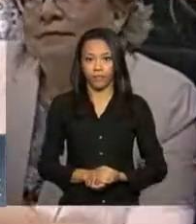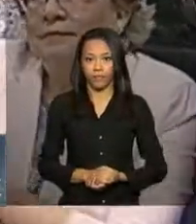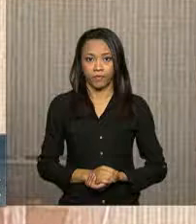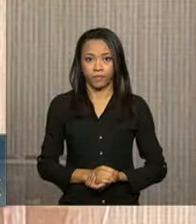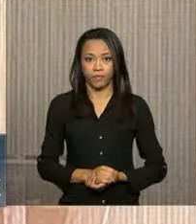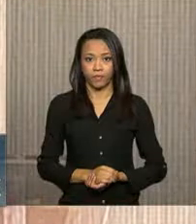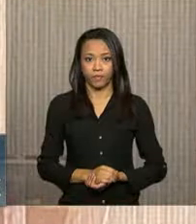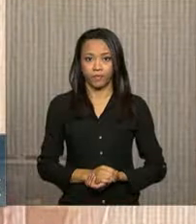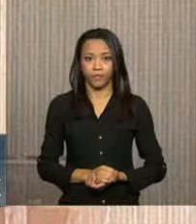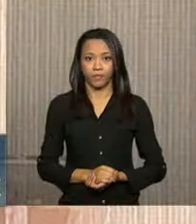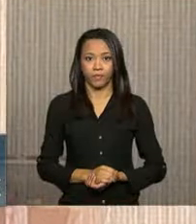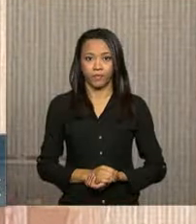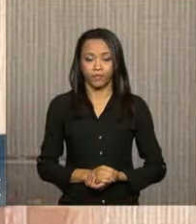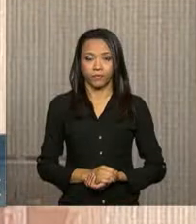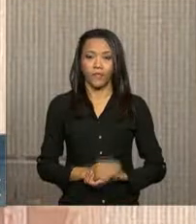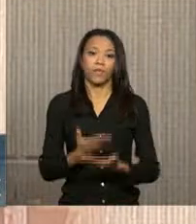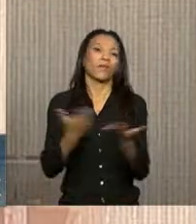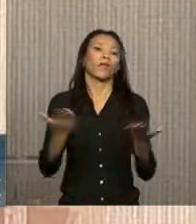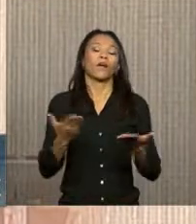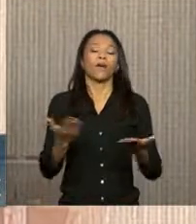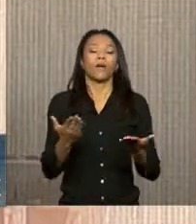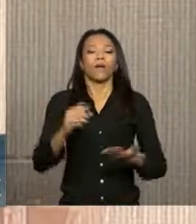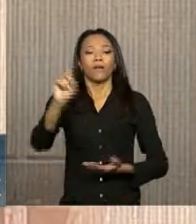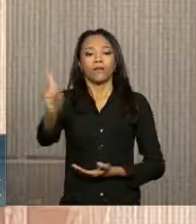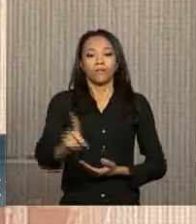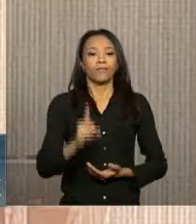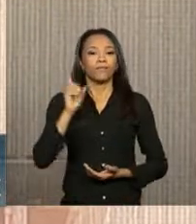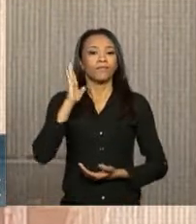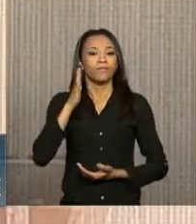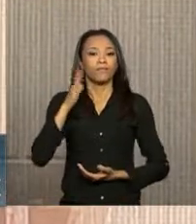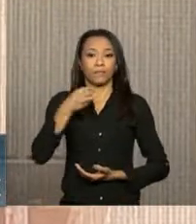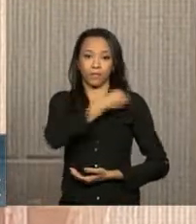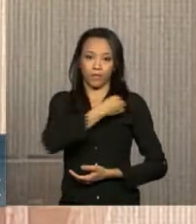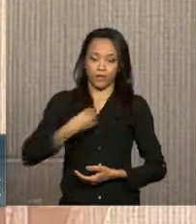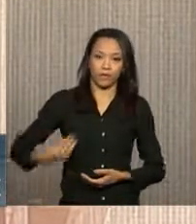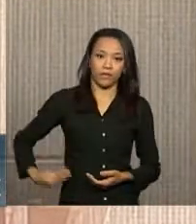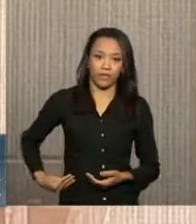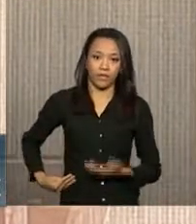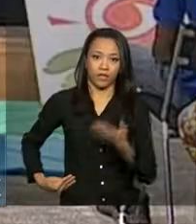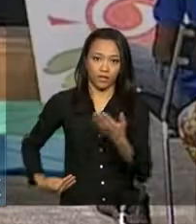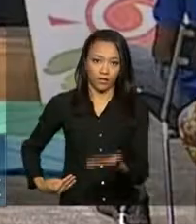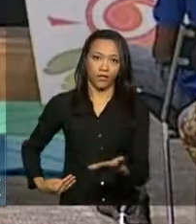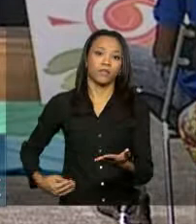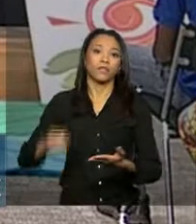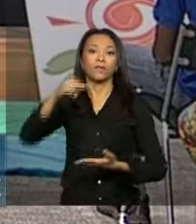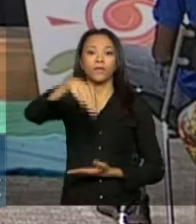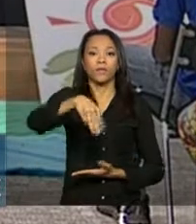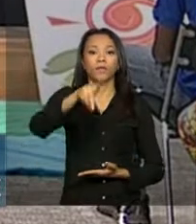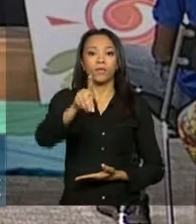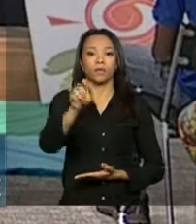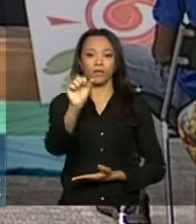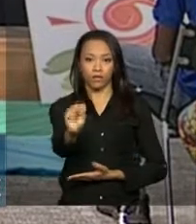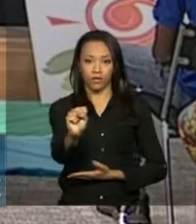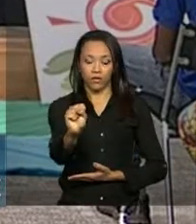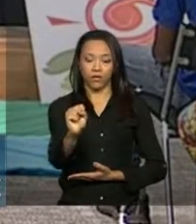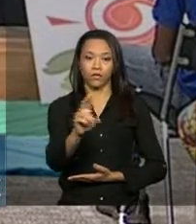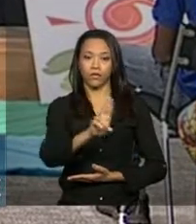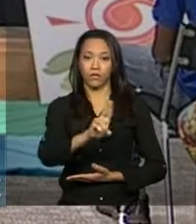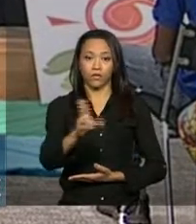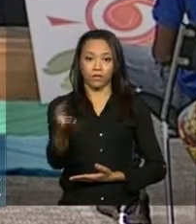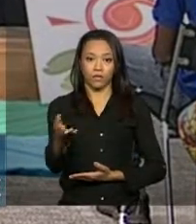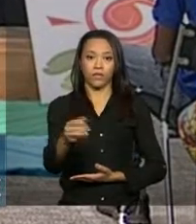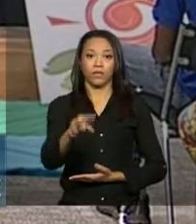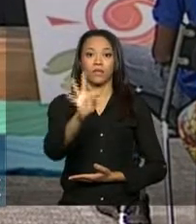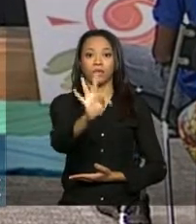senhoras e senhores ouviremos agora as palavras da ministra de estado do desenvolvimento social e combate à fome tereza